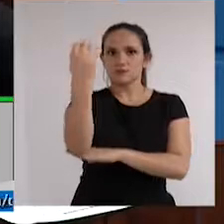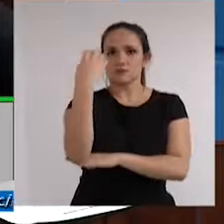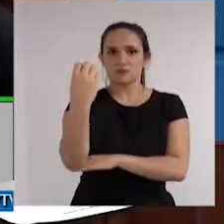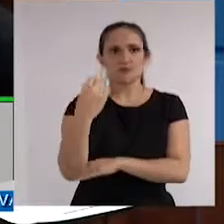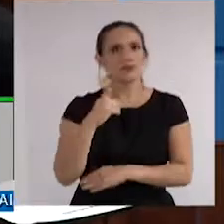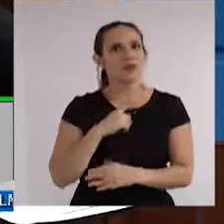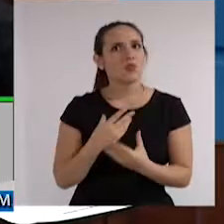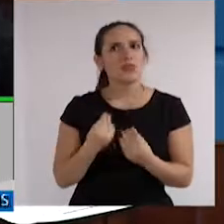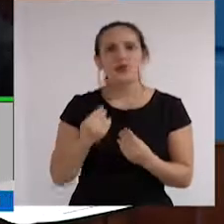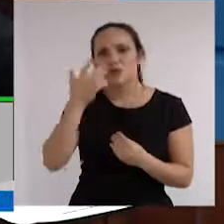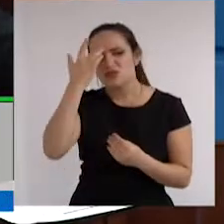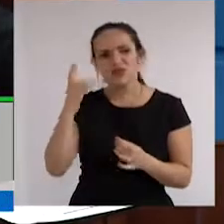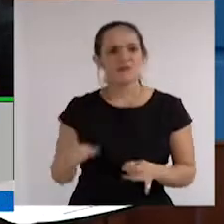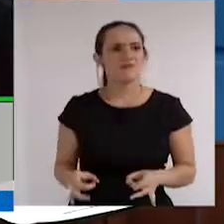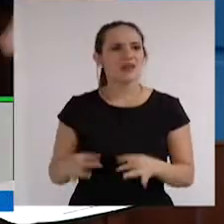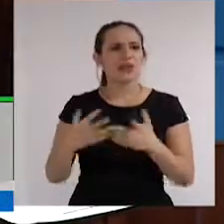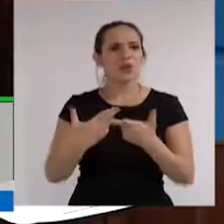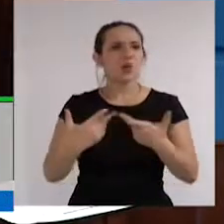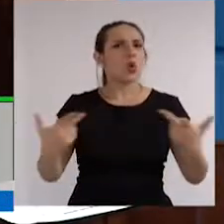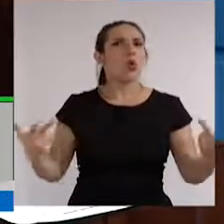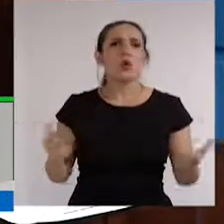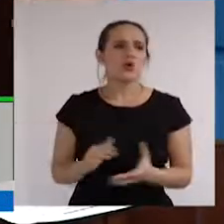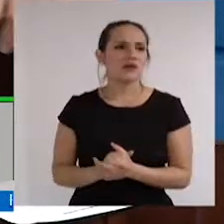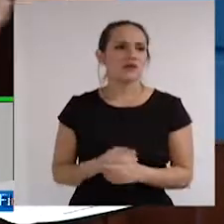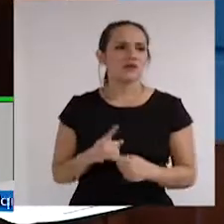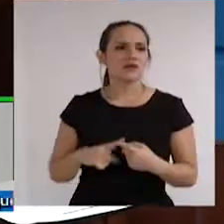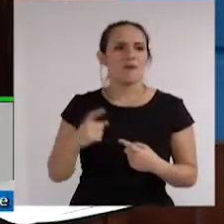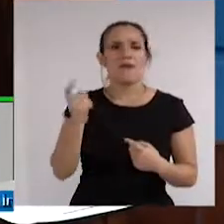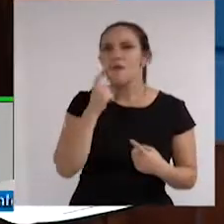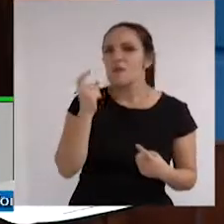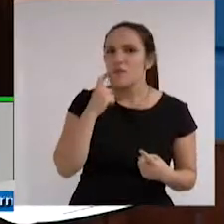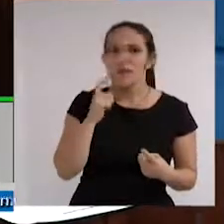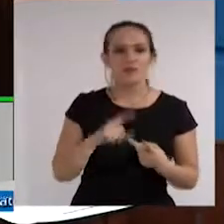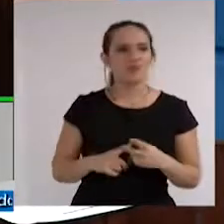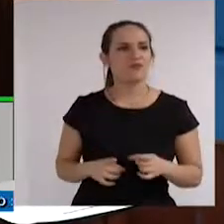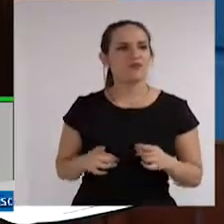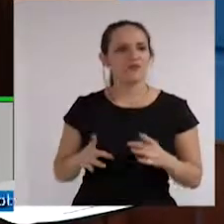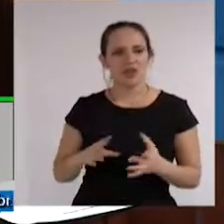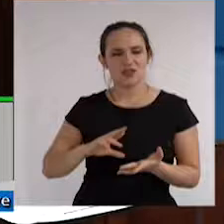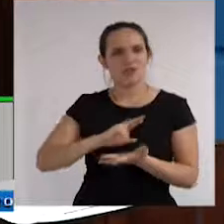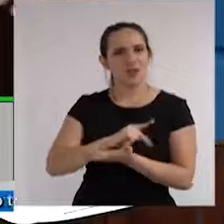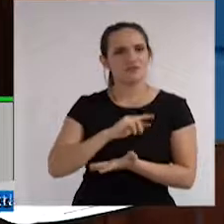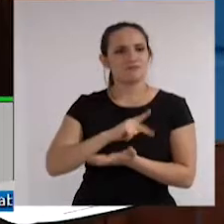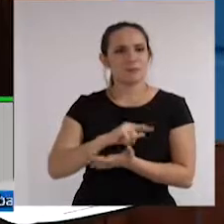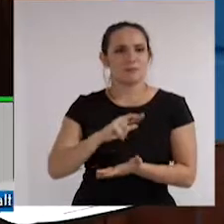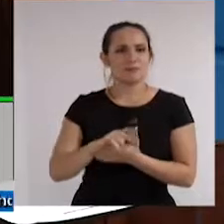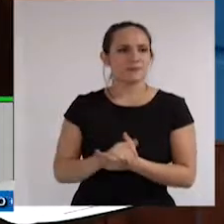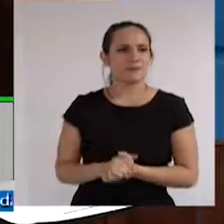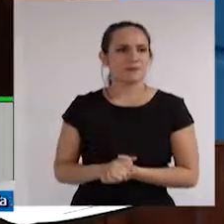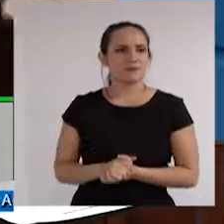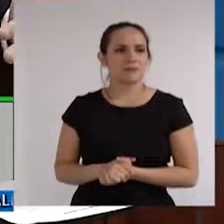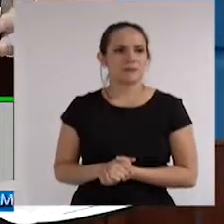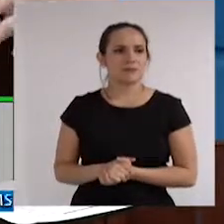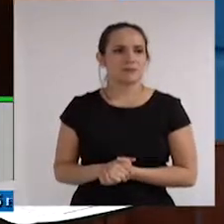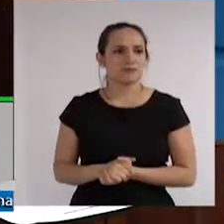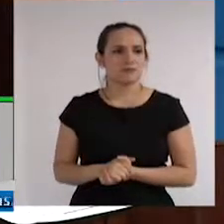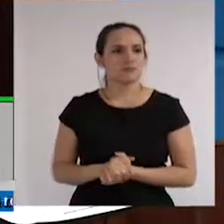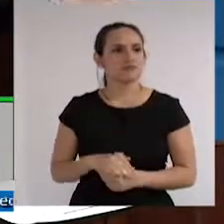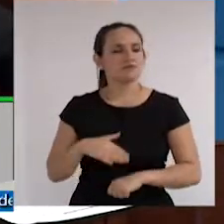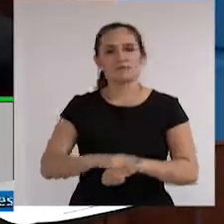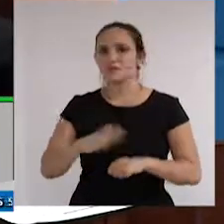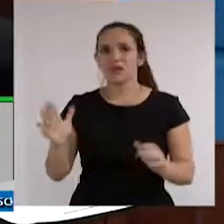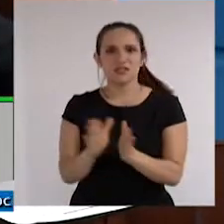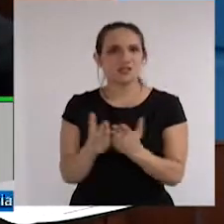de pessoas vendendo hoje guloseimas, vendendo isso, vendendo aquilo. Aumentou a